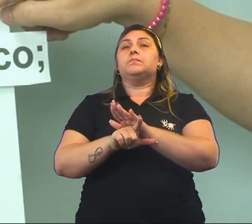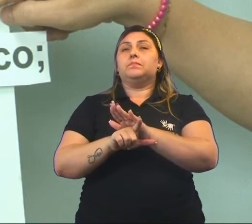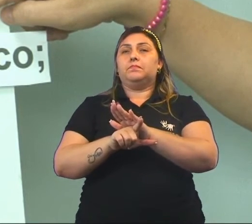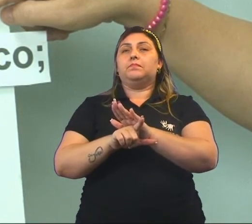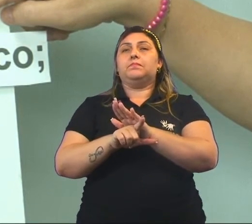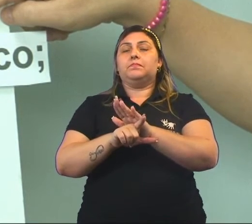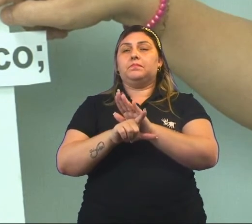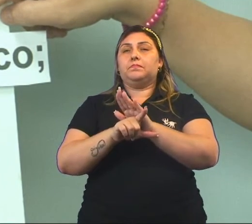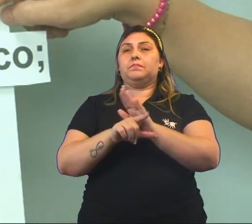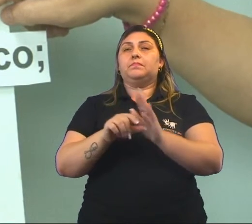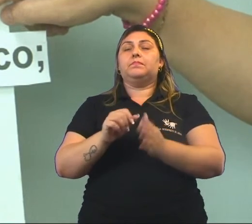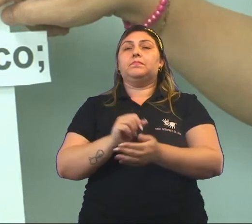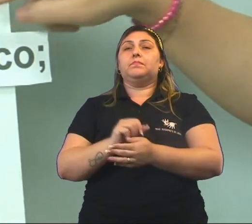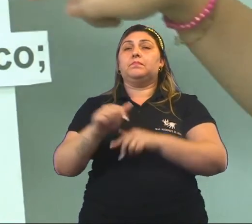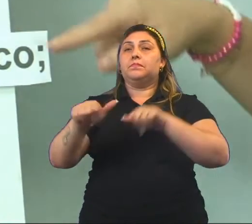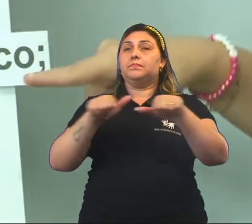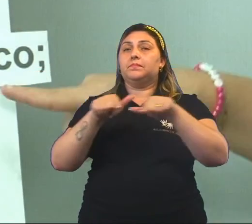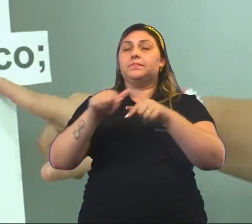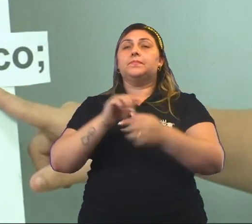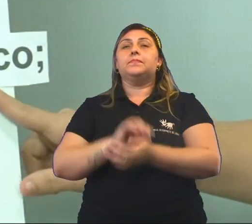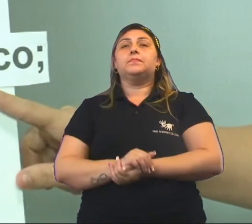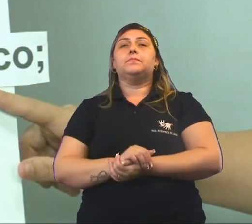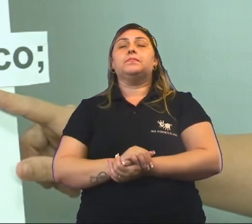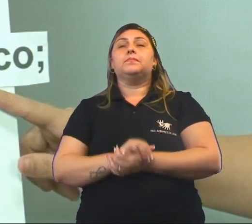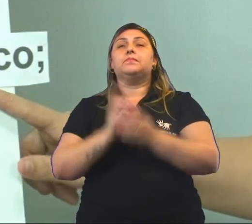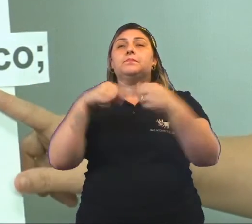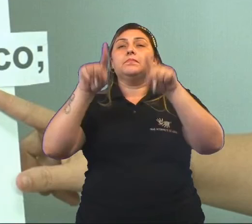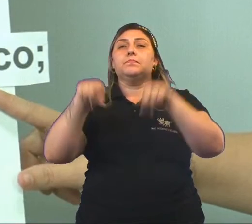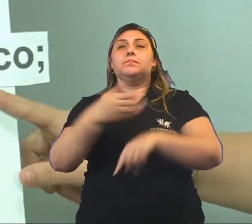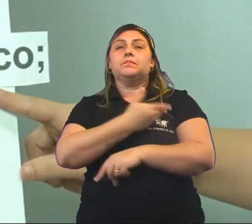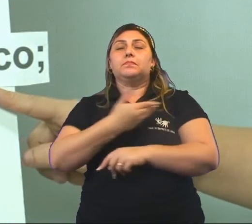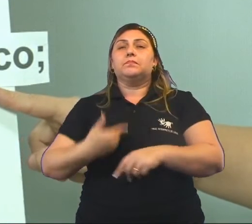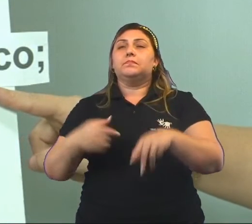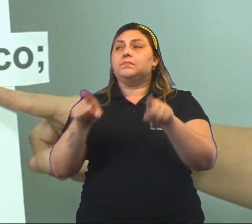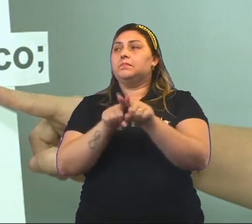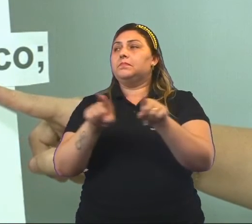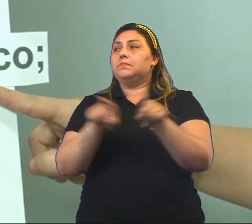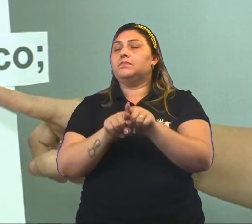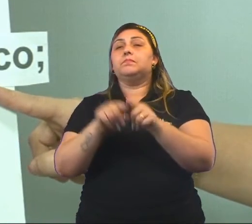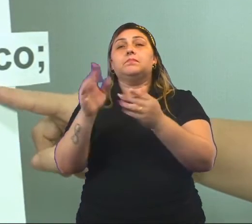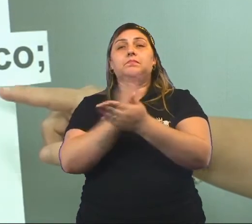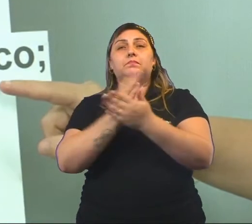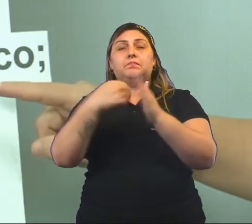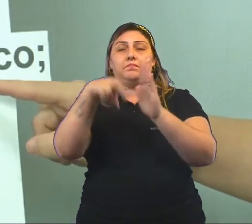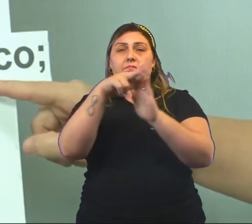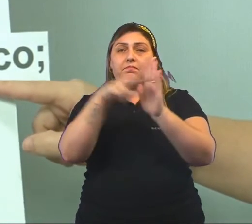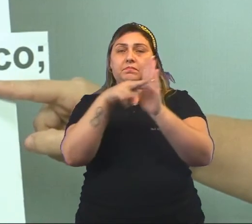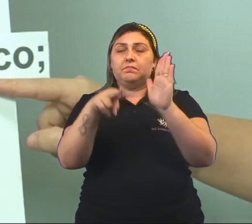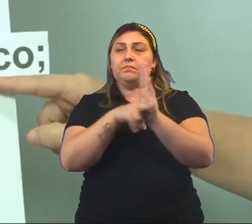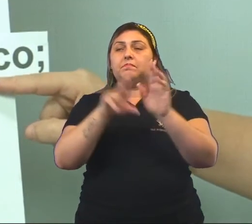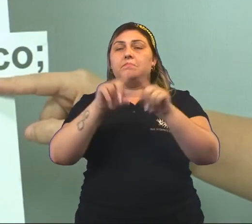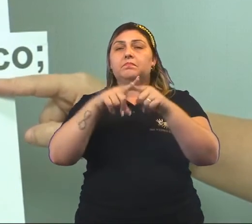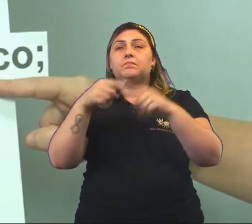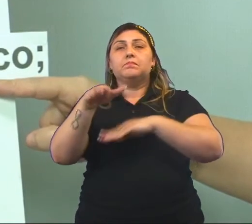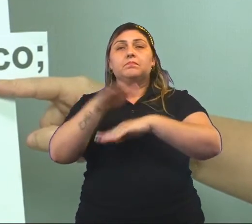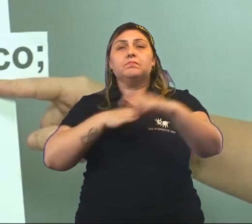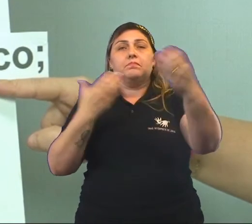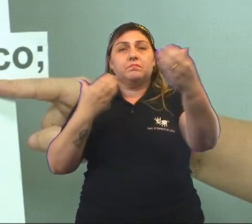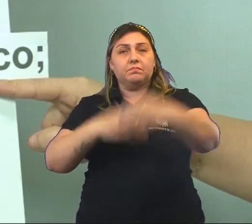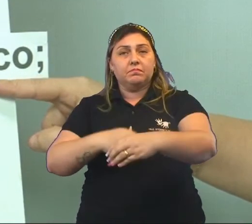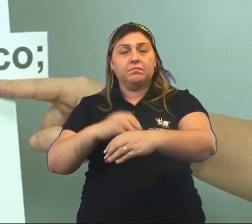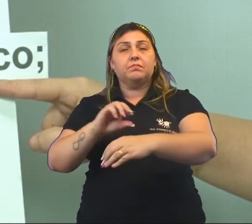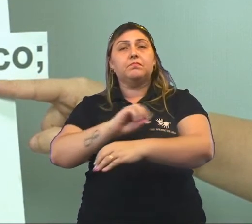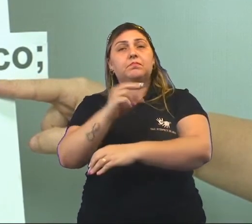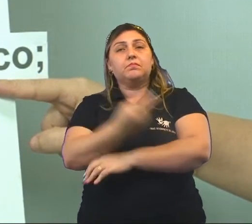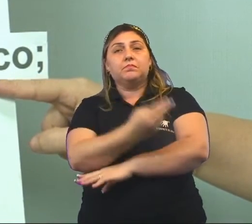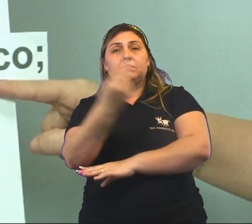aos trabalhos, leis trabalhistas. Servidor público também segue algumas regras, mas ele é contratado ou por meio